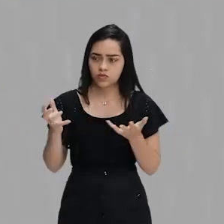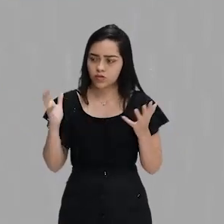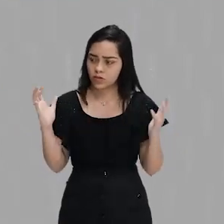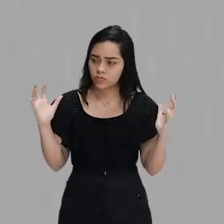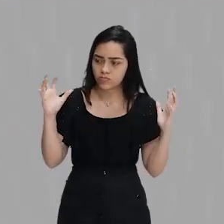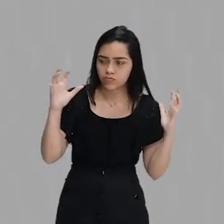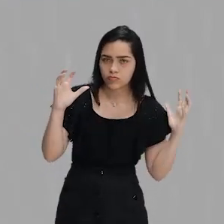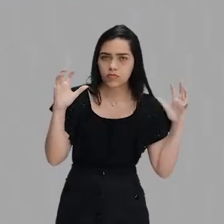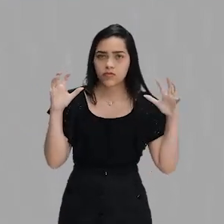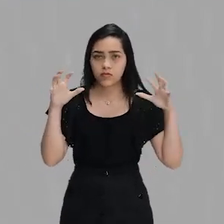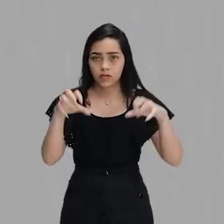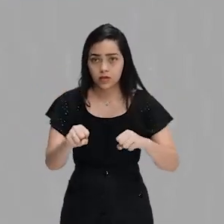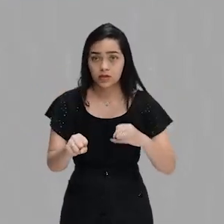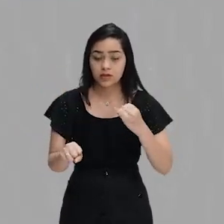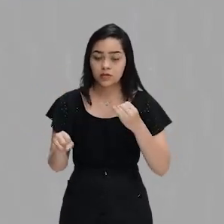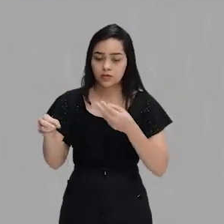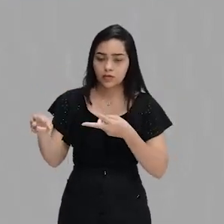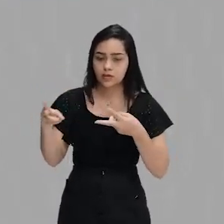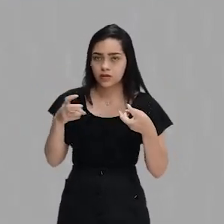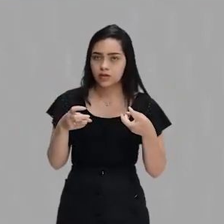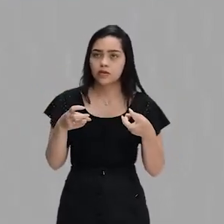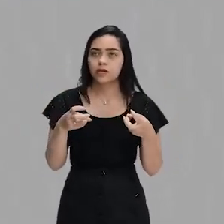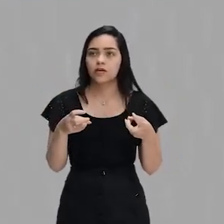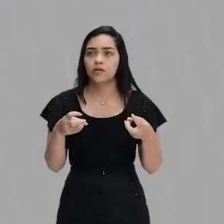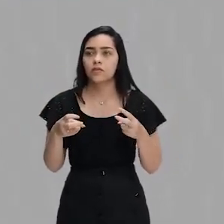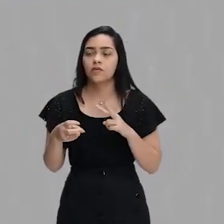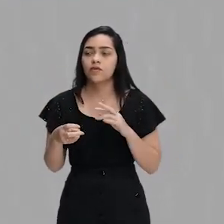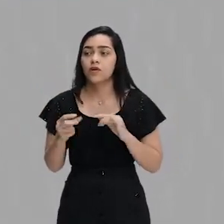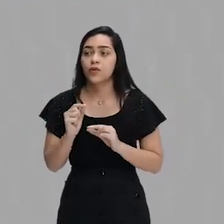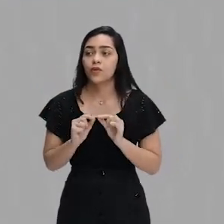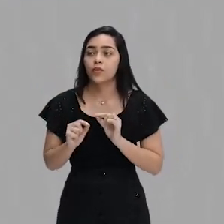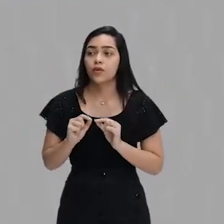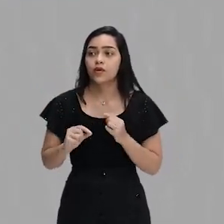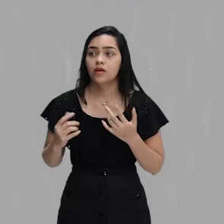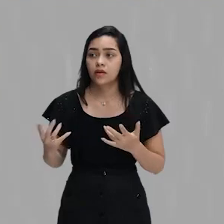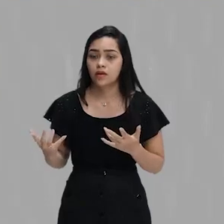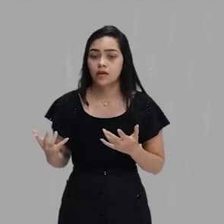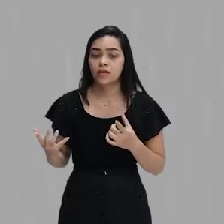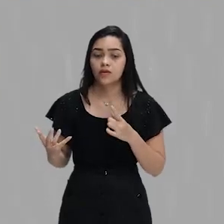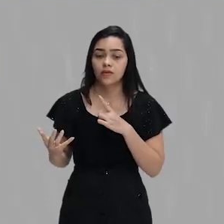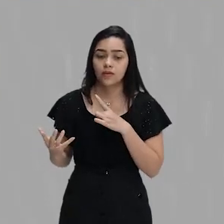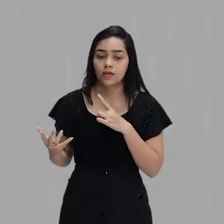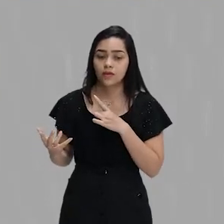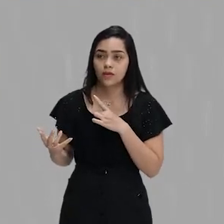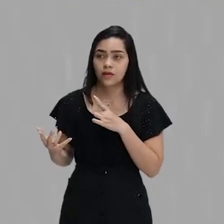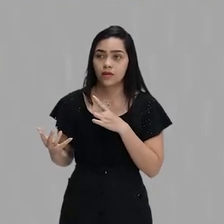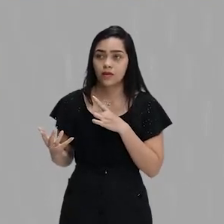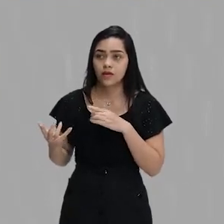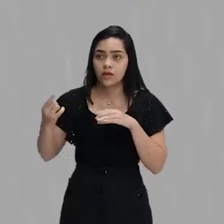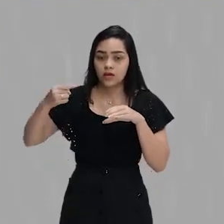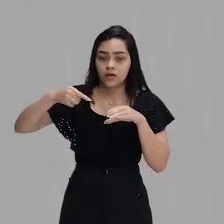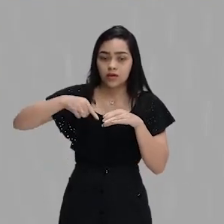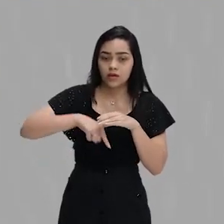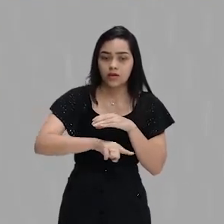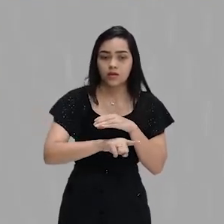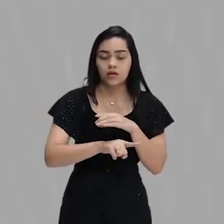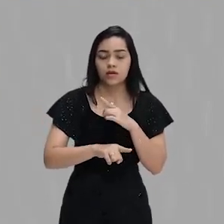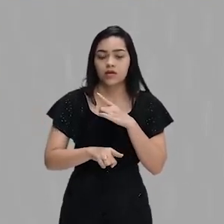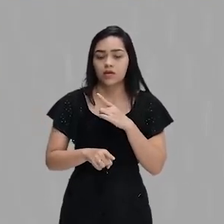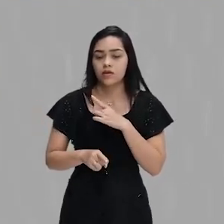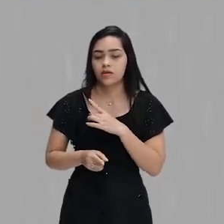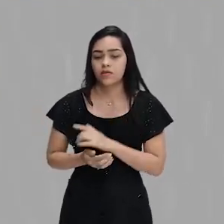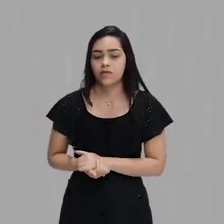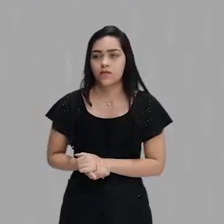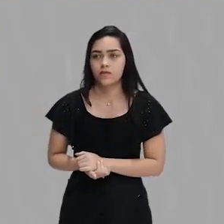à procura dele, se ele percebe o perigo, ele, olha só, ele vai e penetra o ânus do pepino do